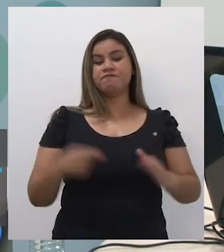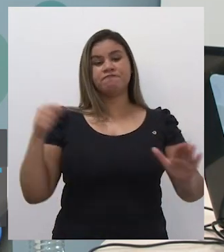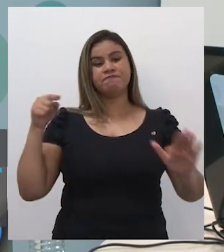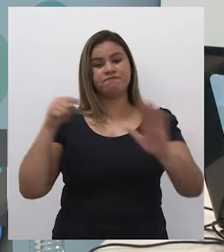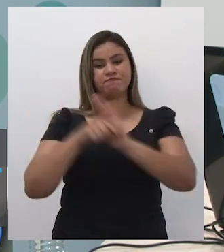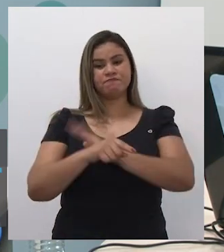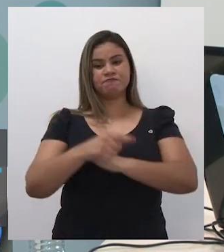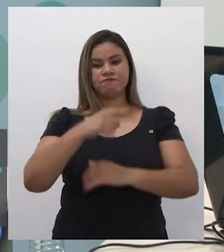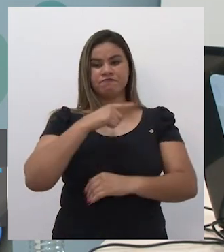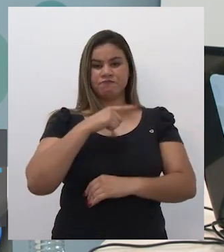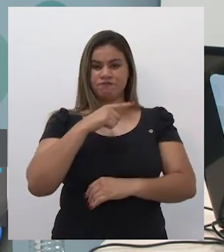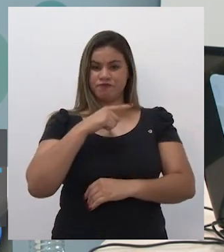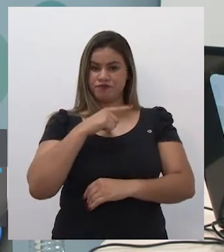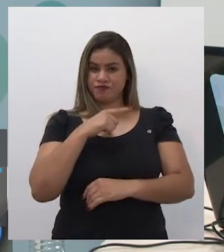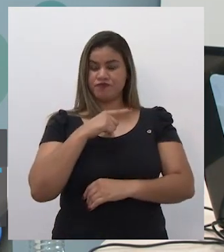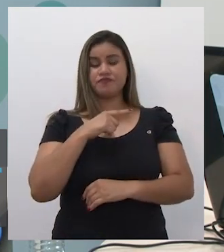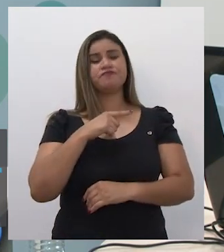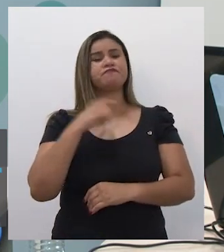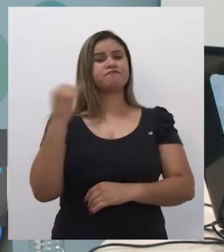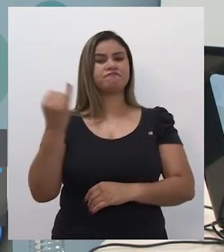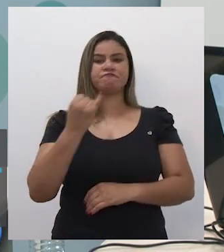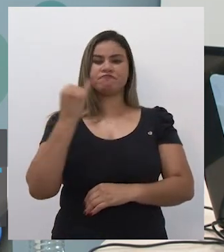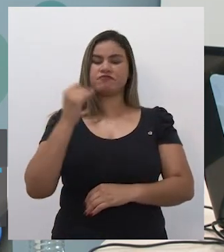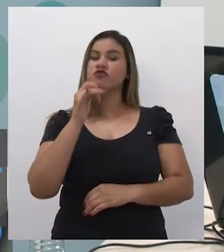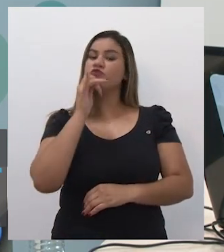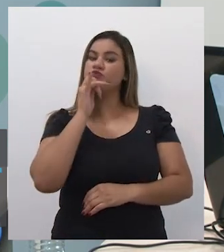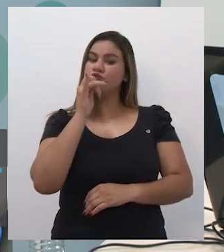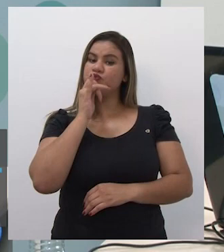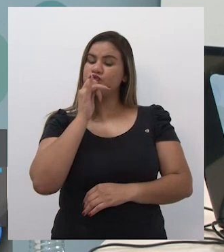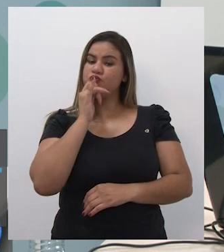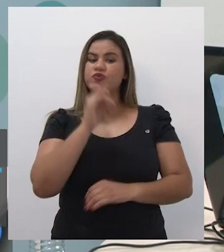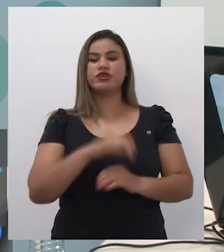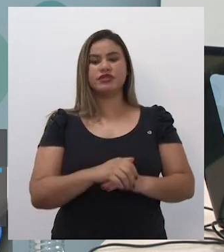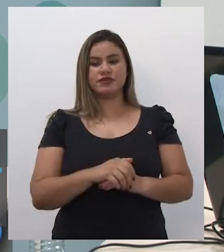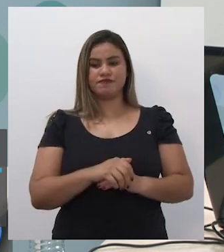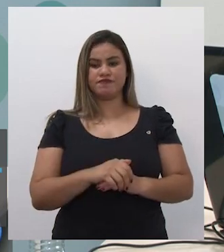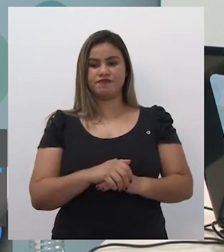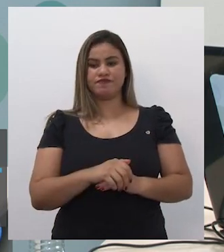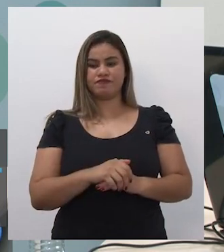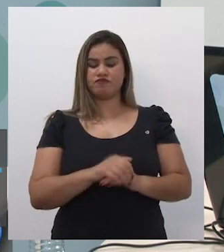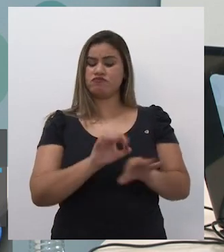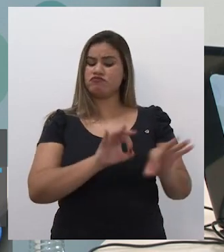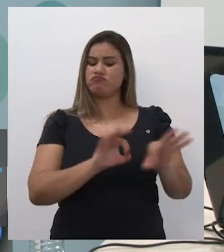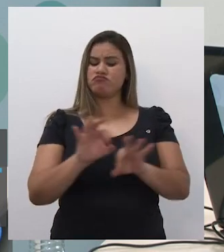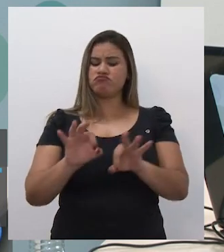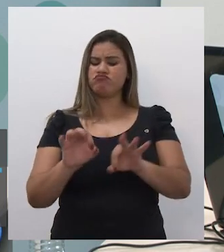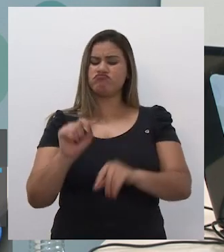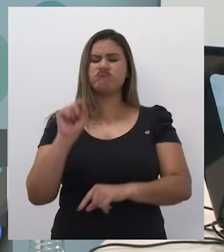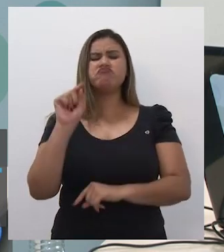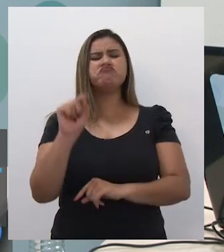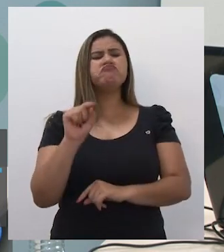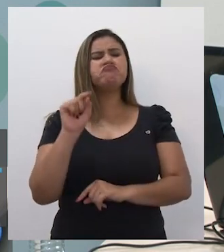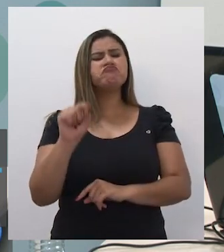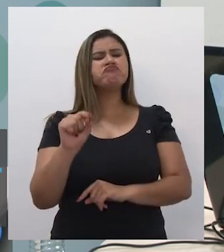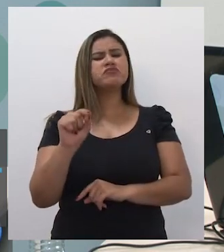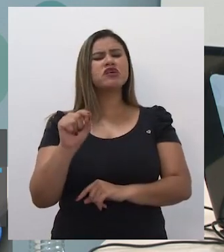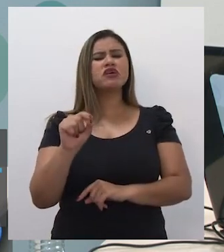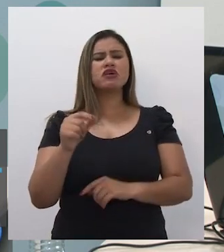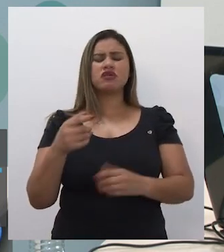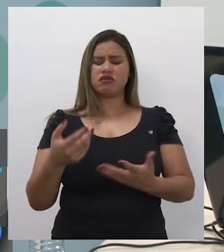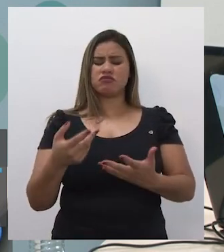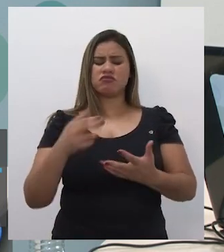que algumas perguntas são fundadoras nesse processo. Por exemplo, o que pode ser considerado um projeto? Quais são as partes? Quais